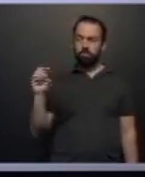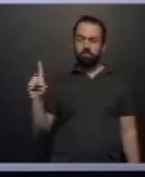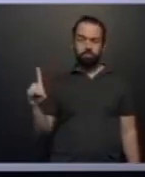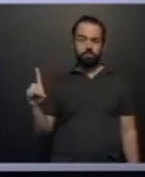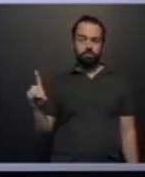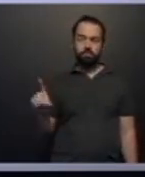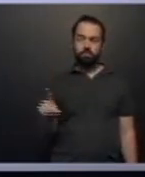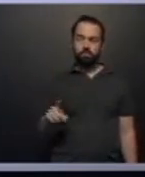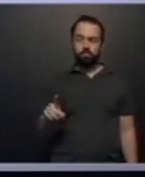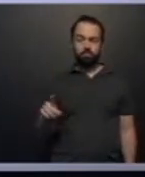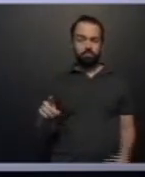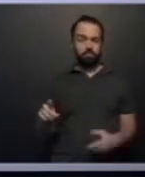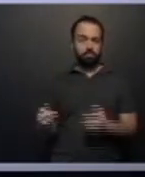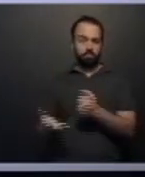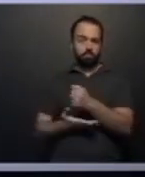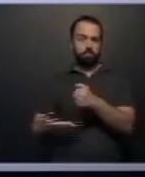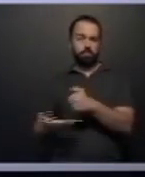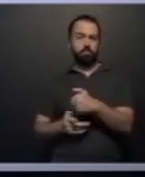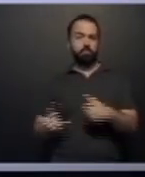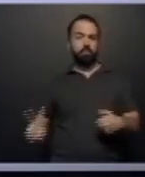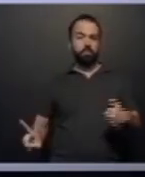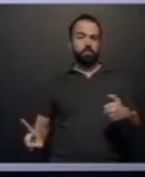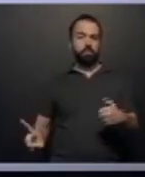1 na base 2.